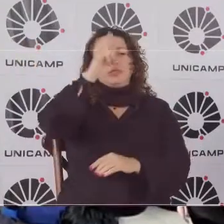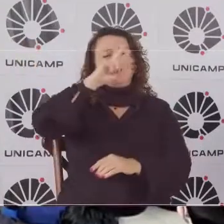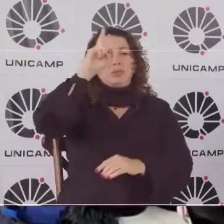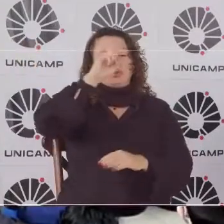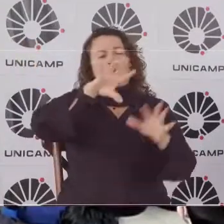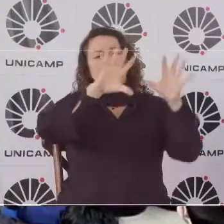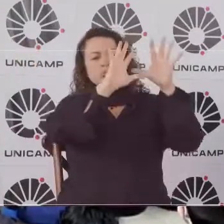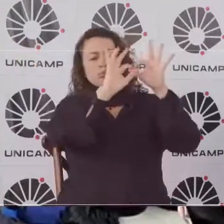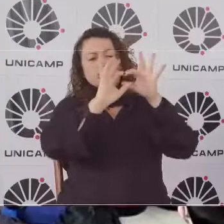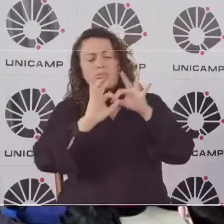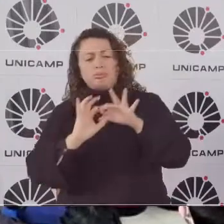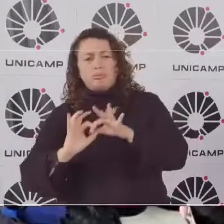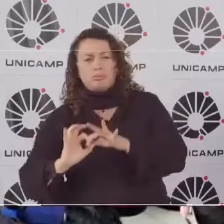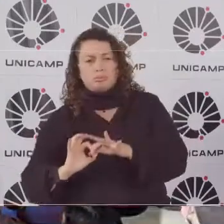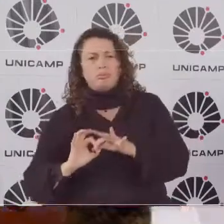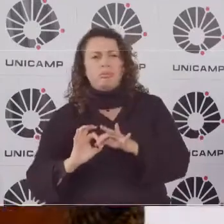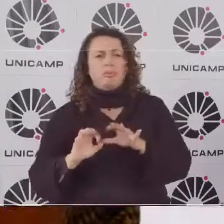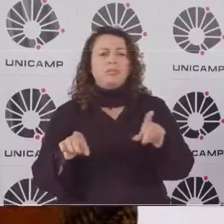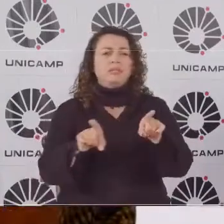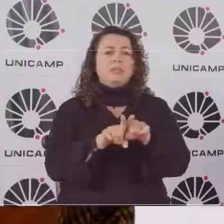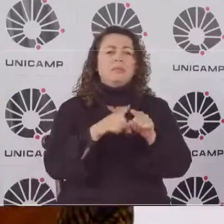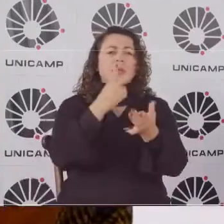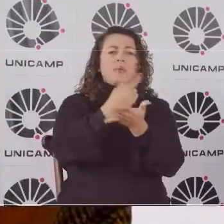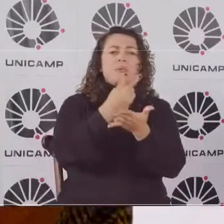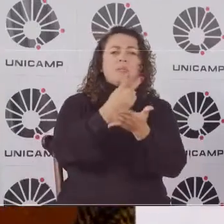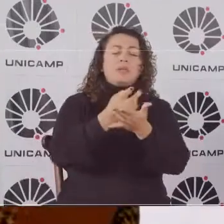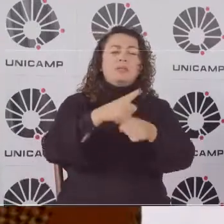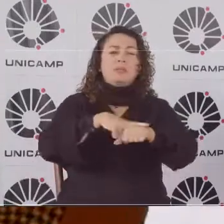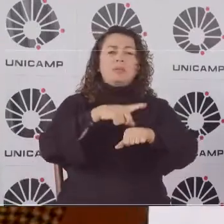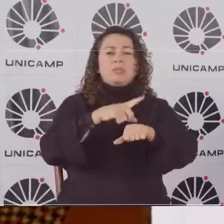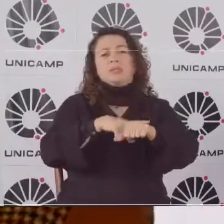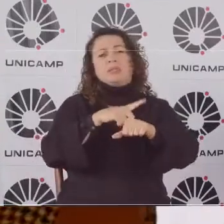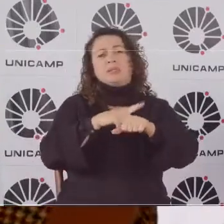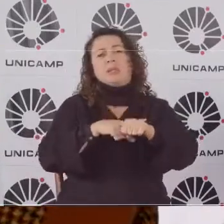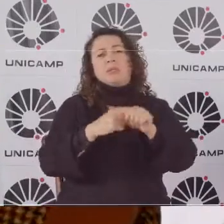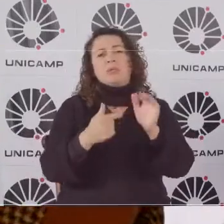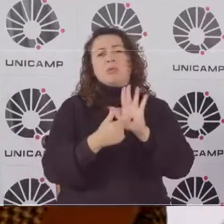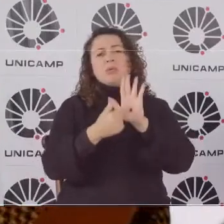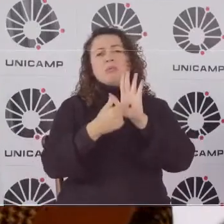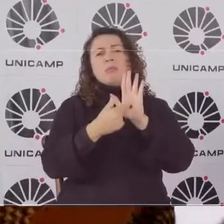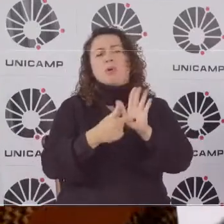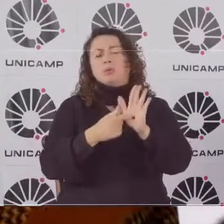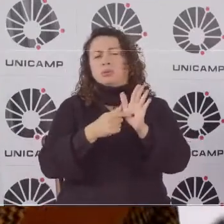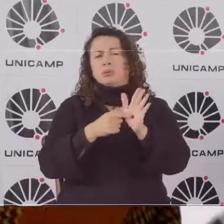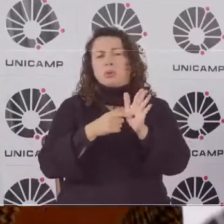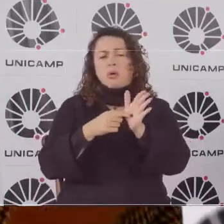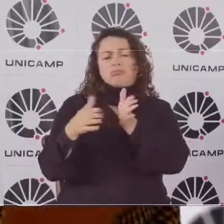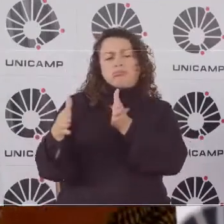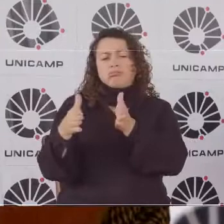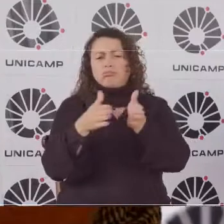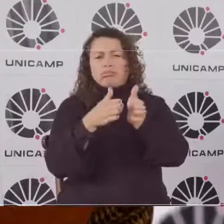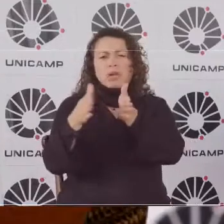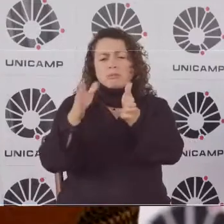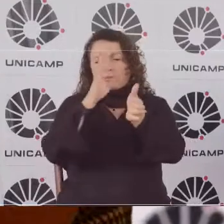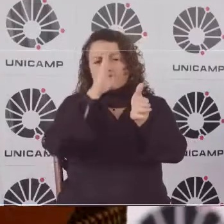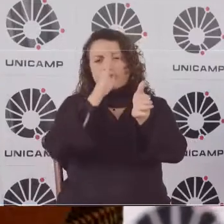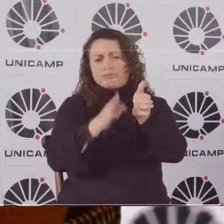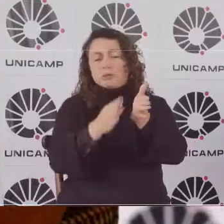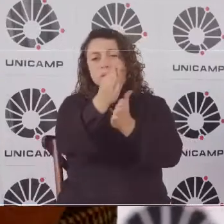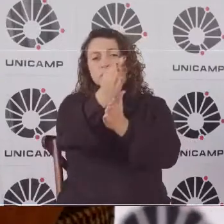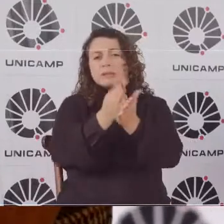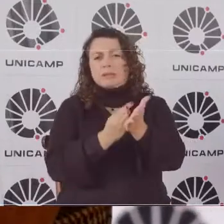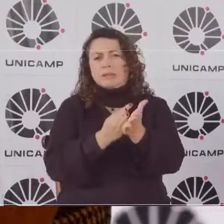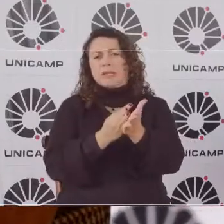histórico de sua obra e ao mesmo tempo deixe iluminar a direção que o seu próprio